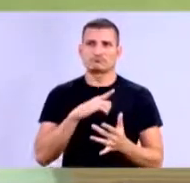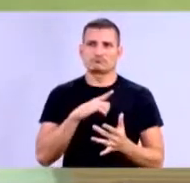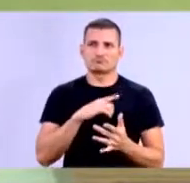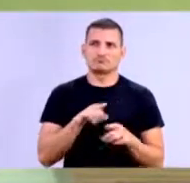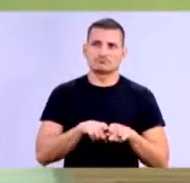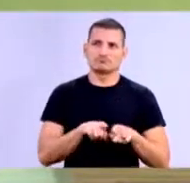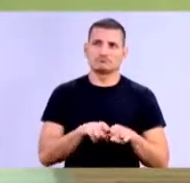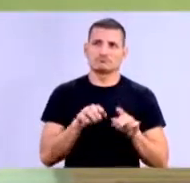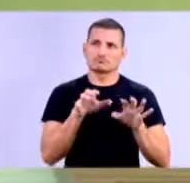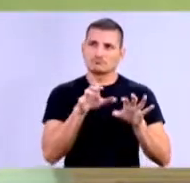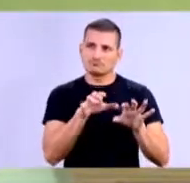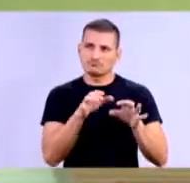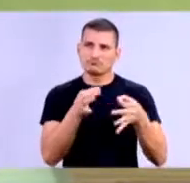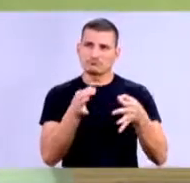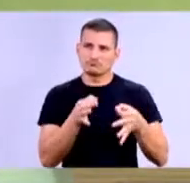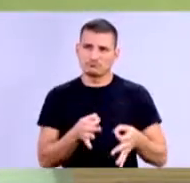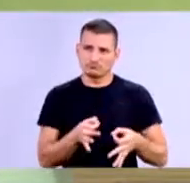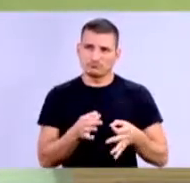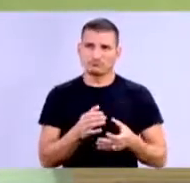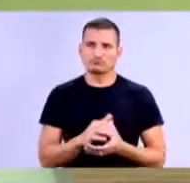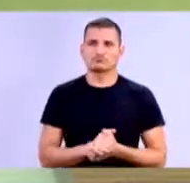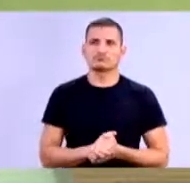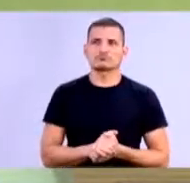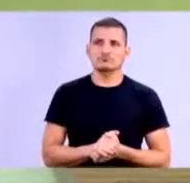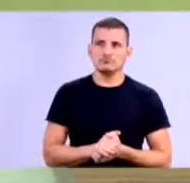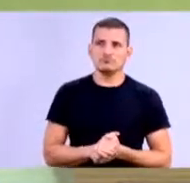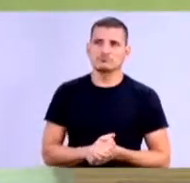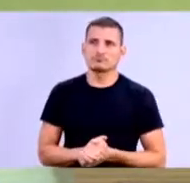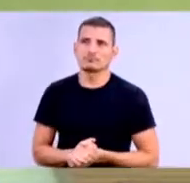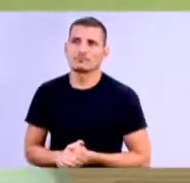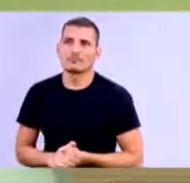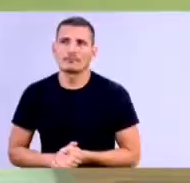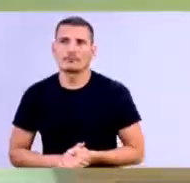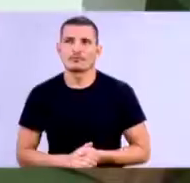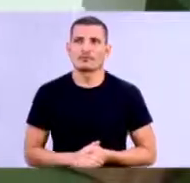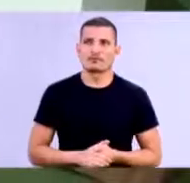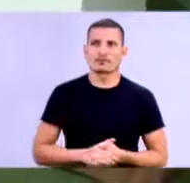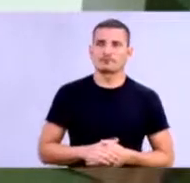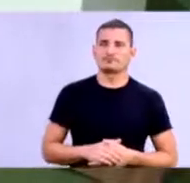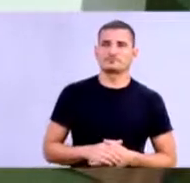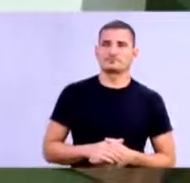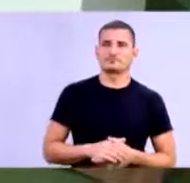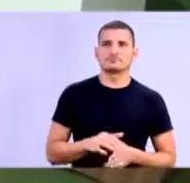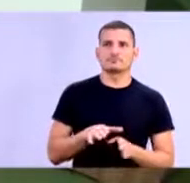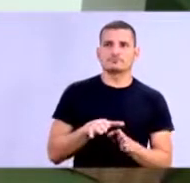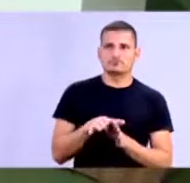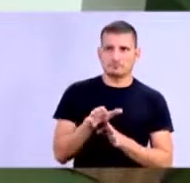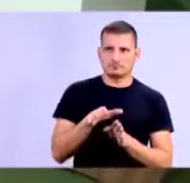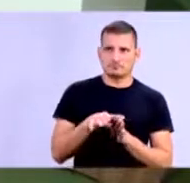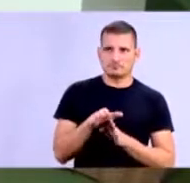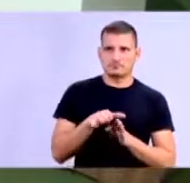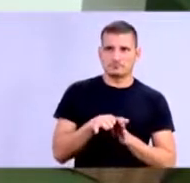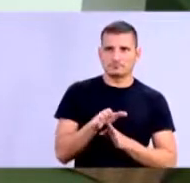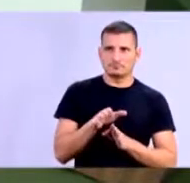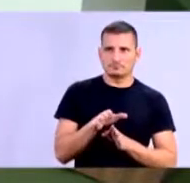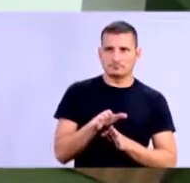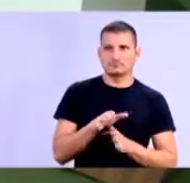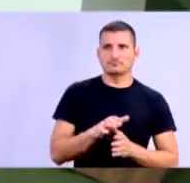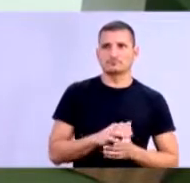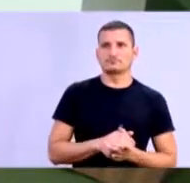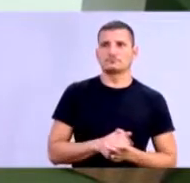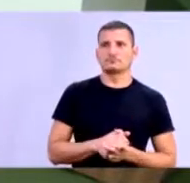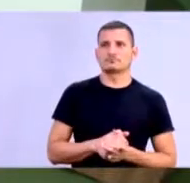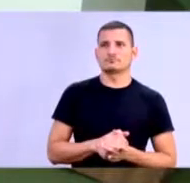forma adequada para se comportar. Isso mesmo. Então são dicas para que você,